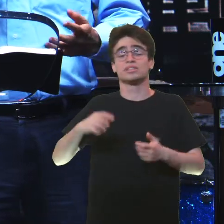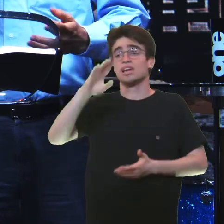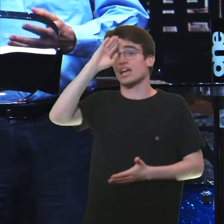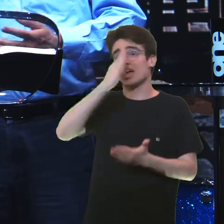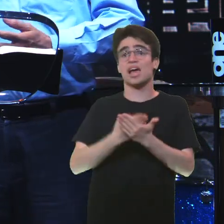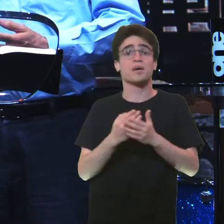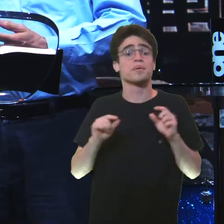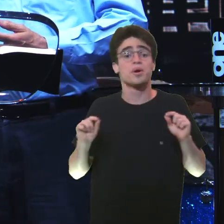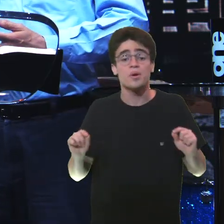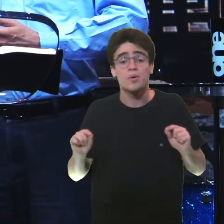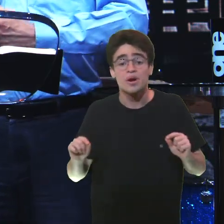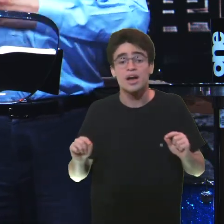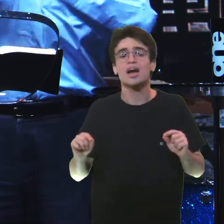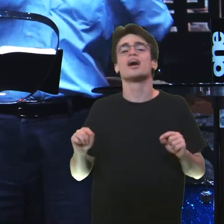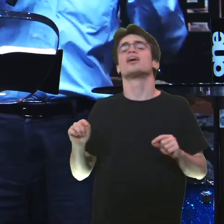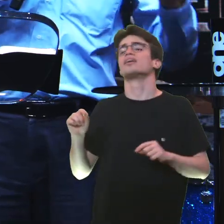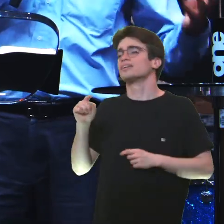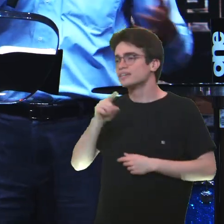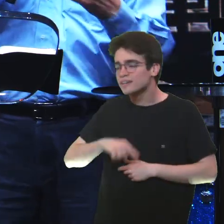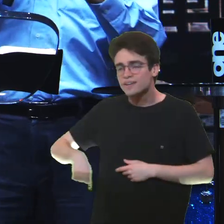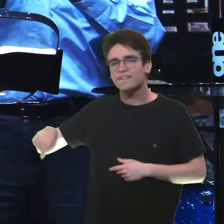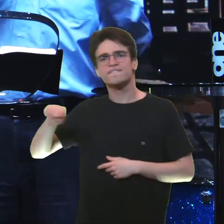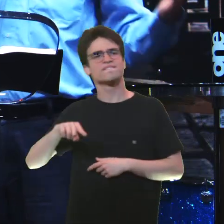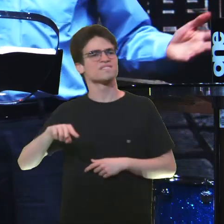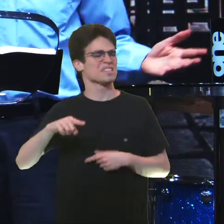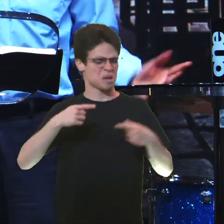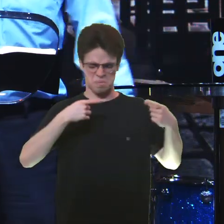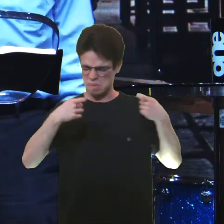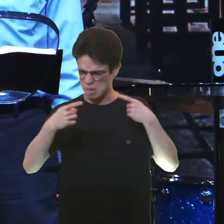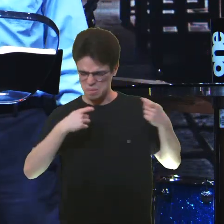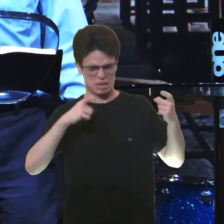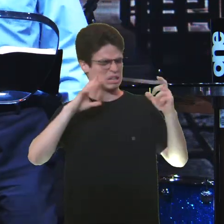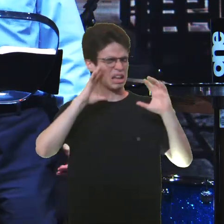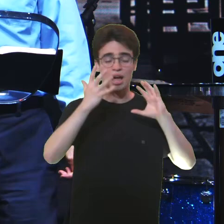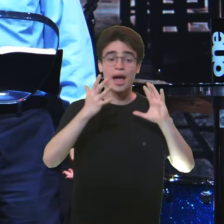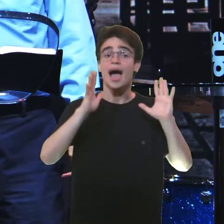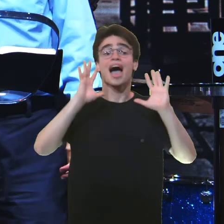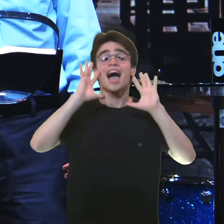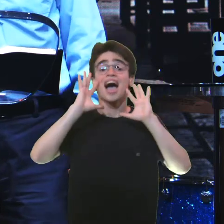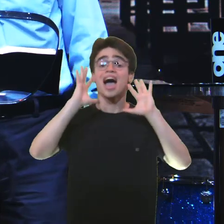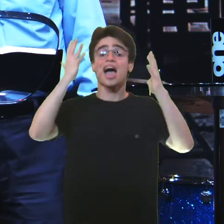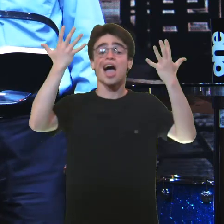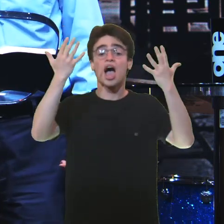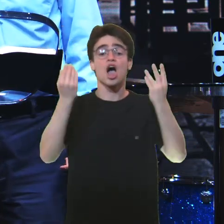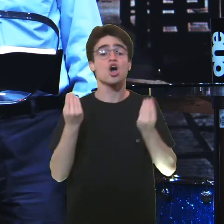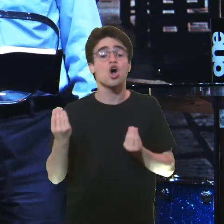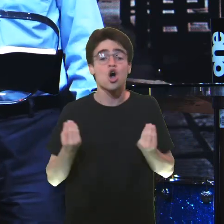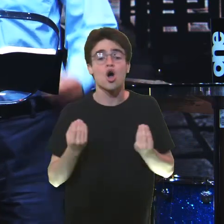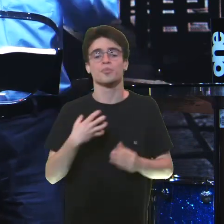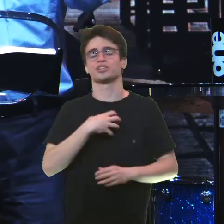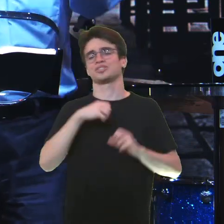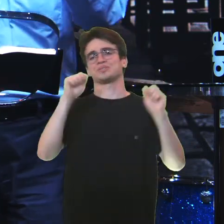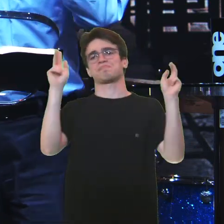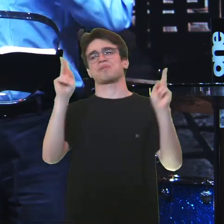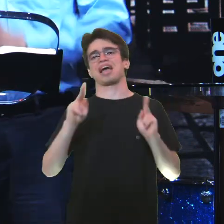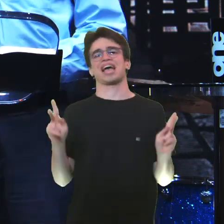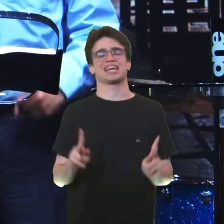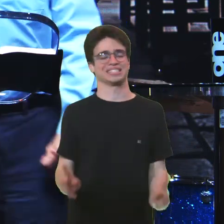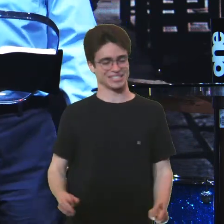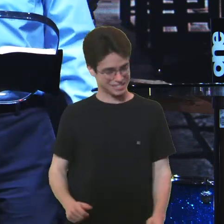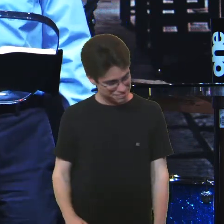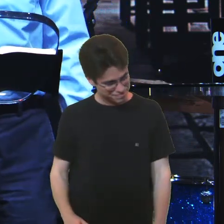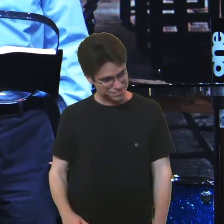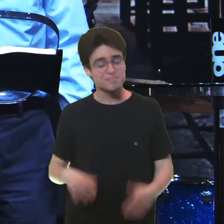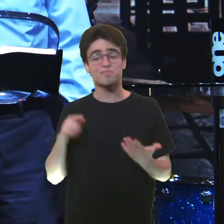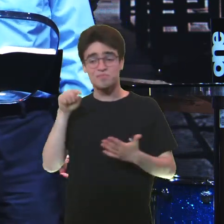que os conflitos podem ser solucionados de maneras pacíficas. de formas pacíficas. Esta es nuestra tarea